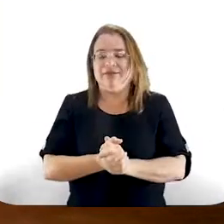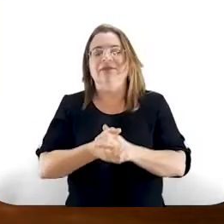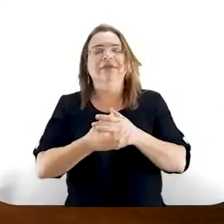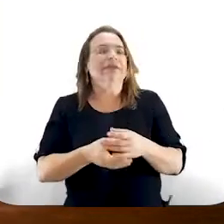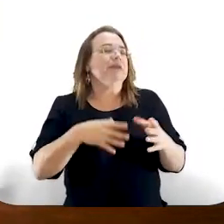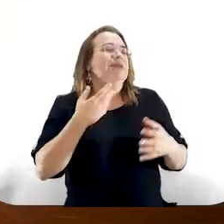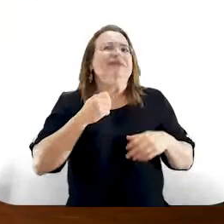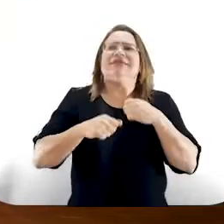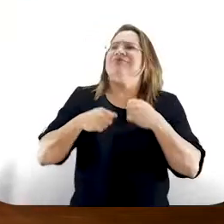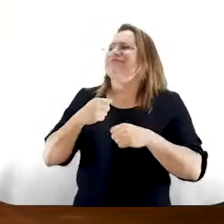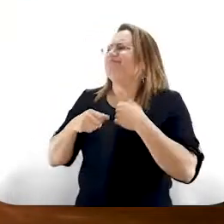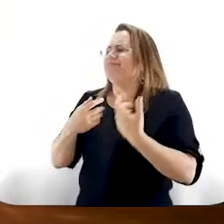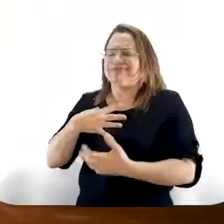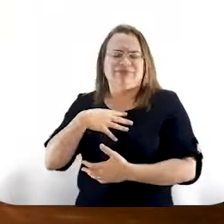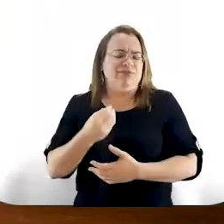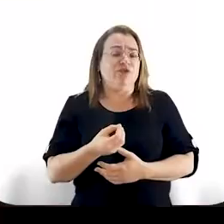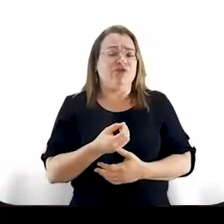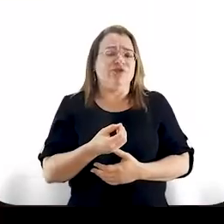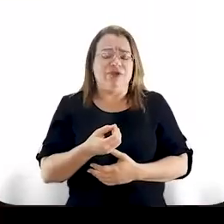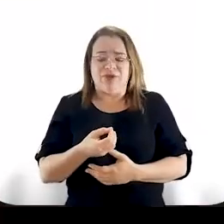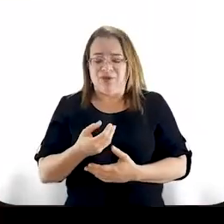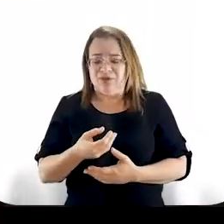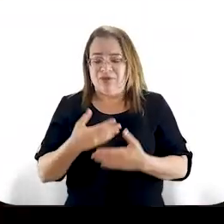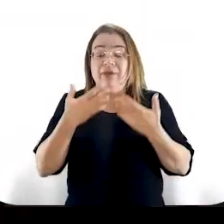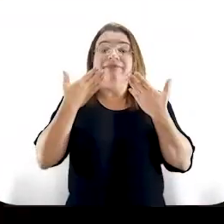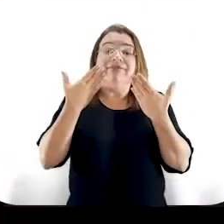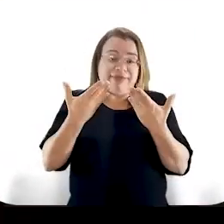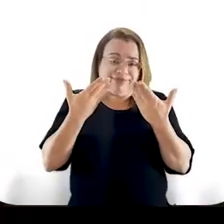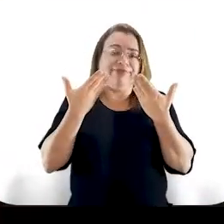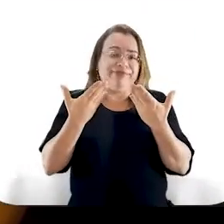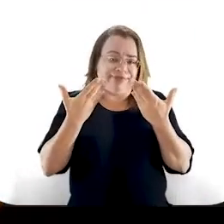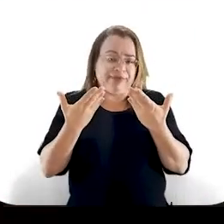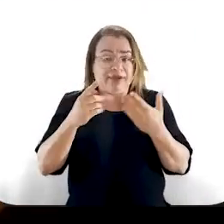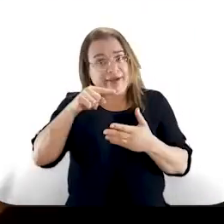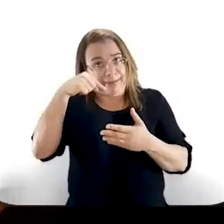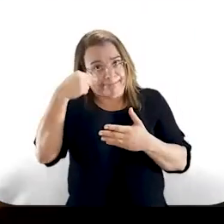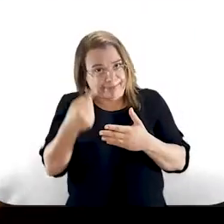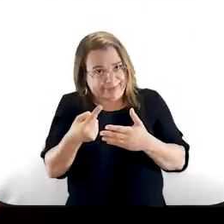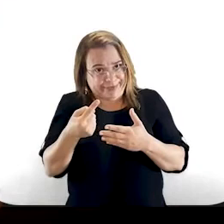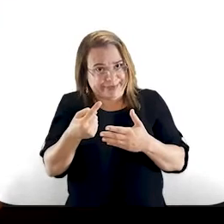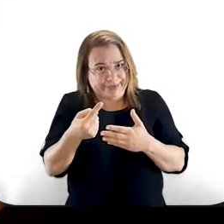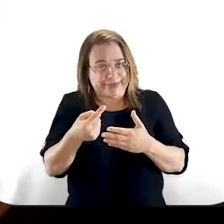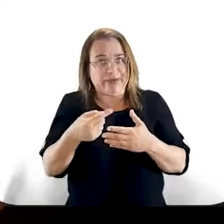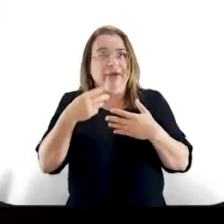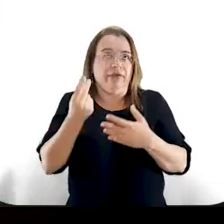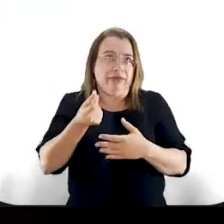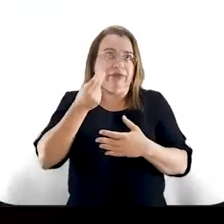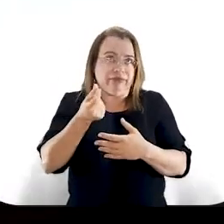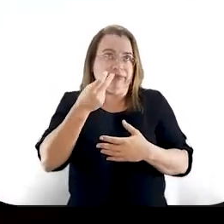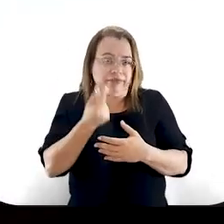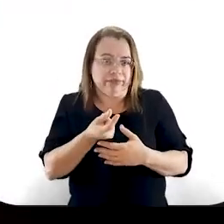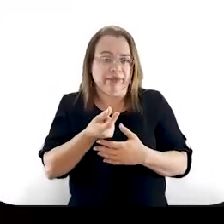ele agoniado. Meu filho mais velho. Até que, por fim, depois de muito tempo,